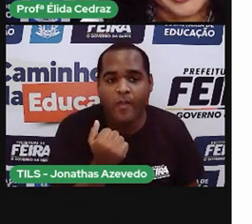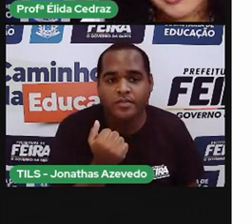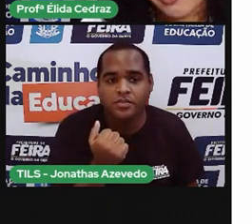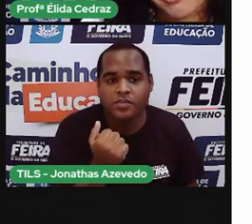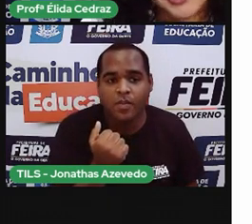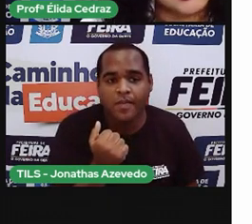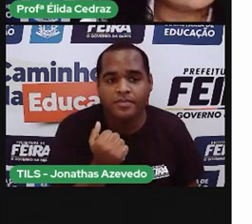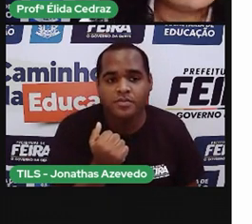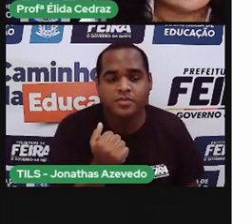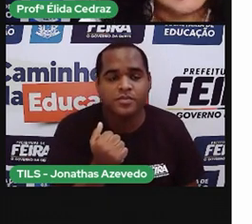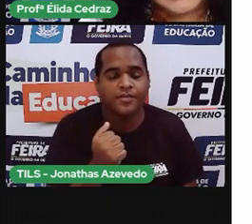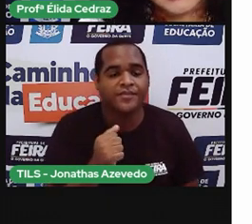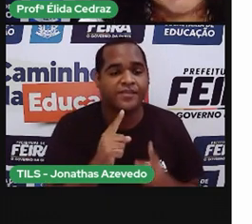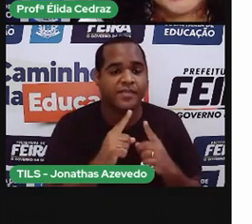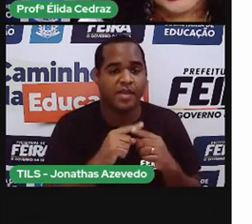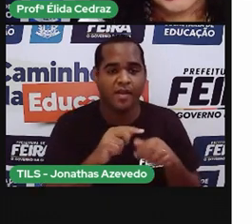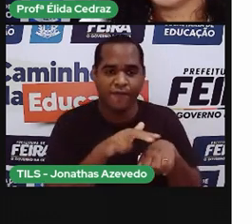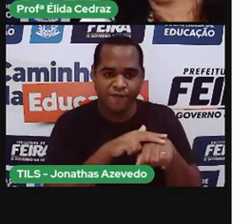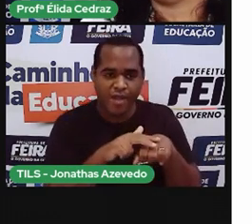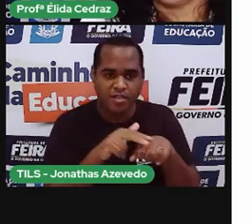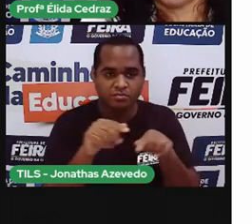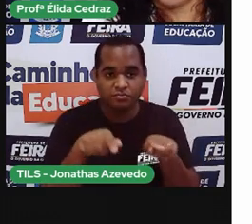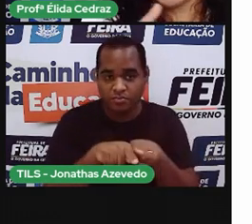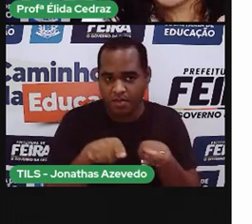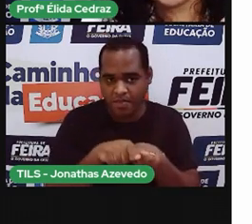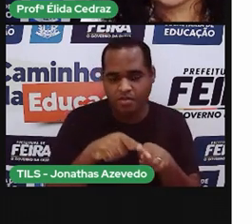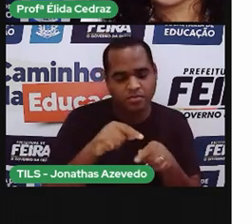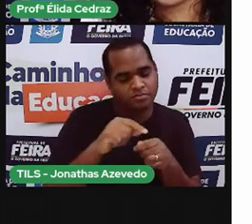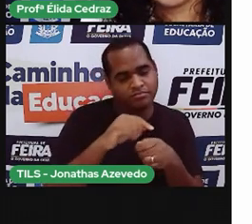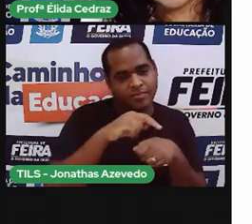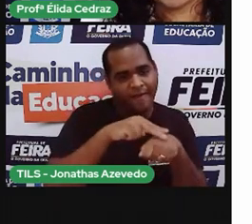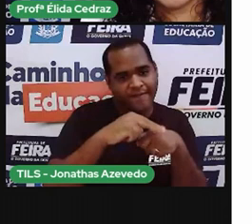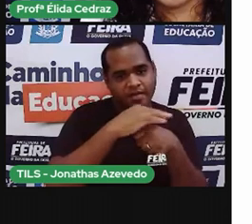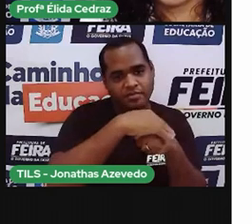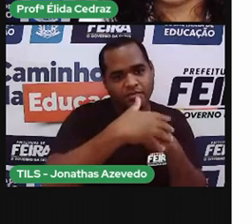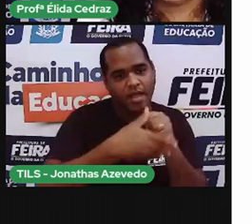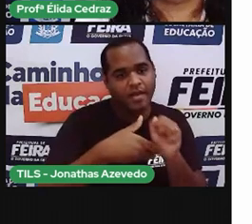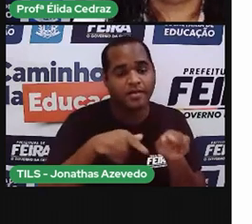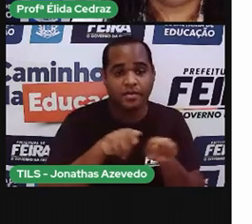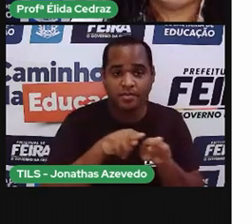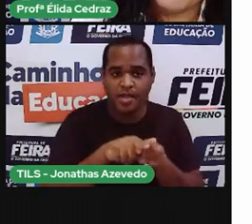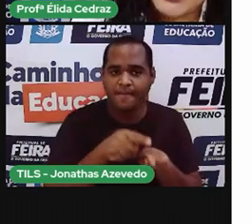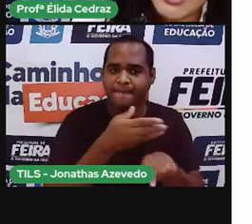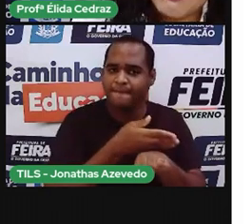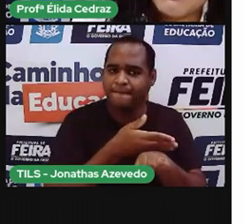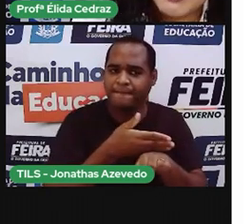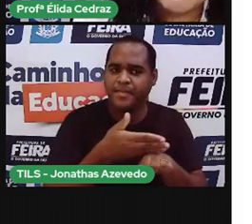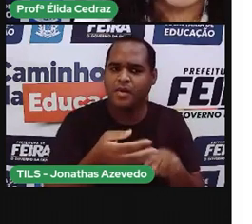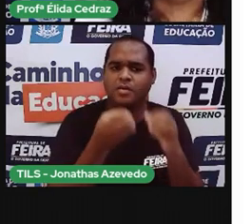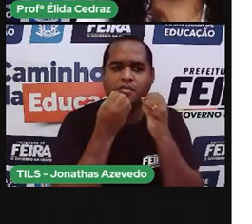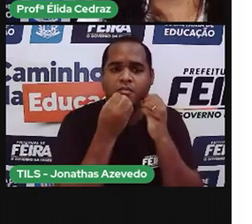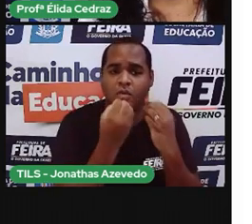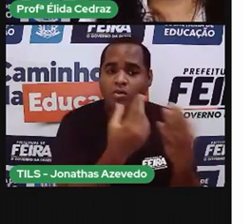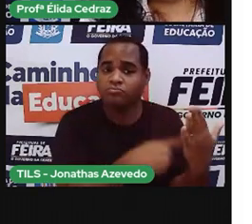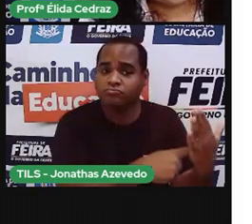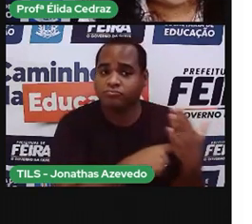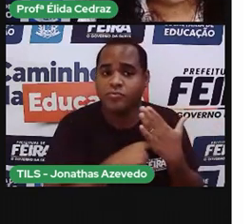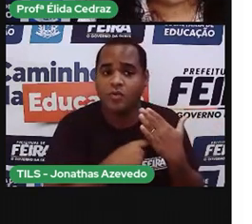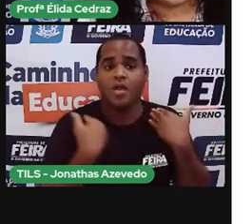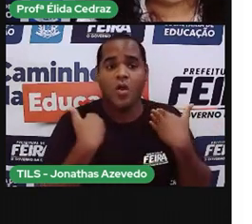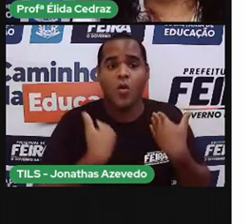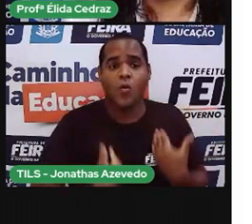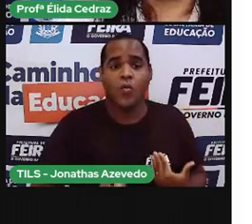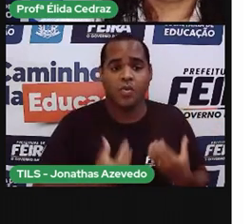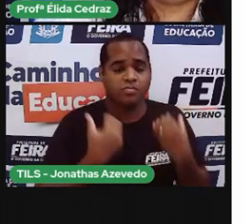só tiro a casca verde e as sementinhas, porque aquela casquinha branca tem muita fibra que faz